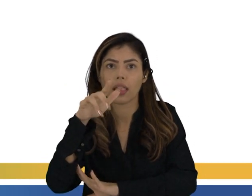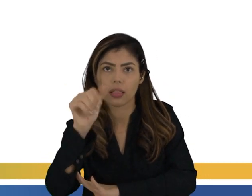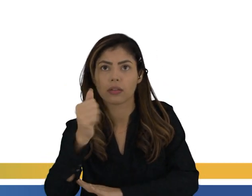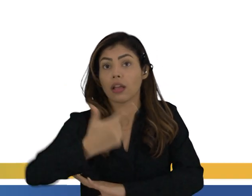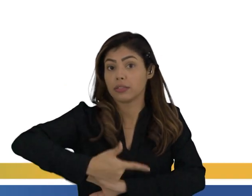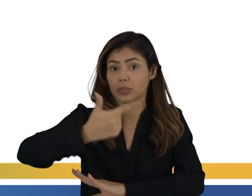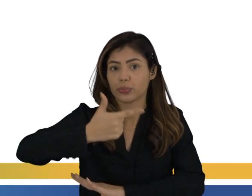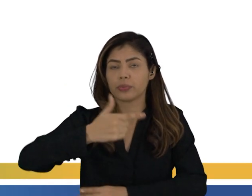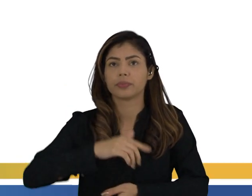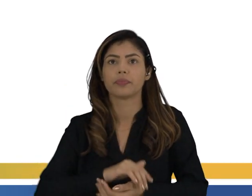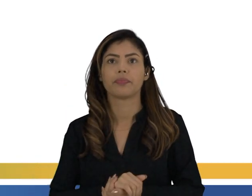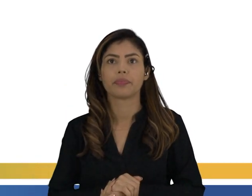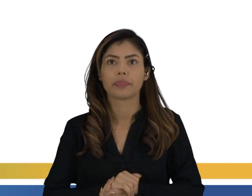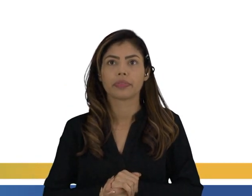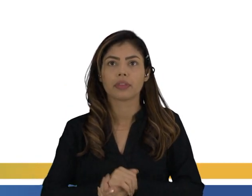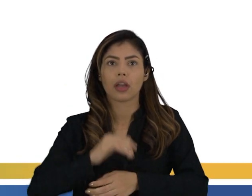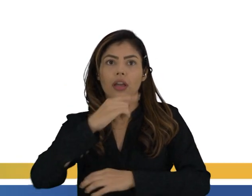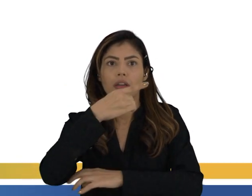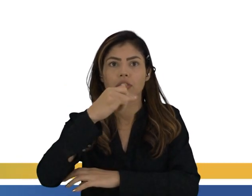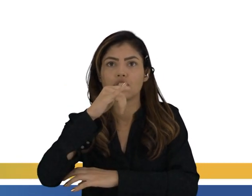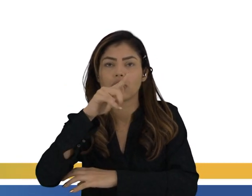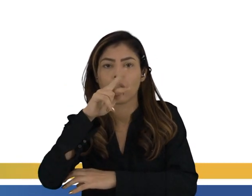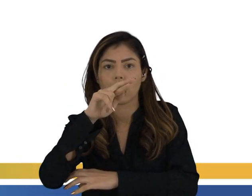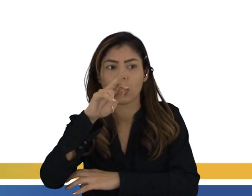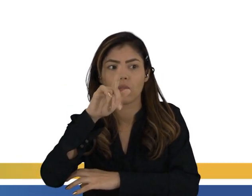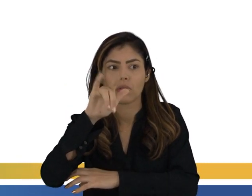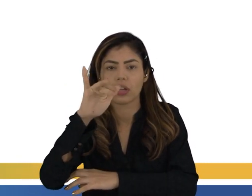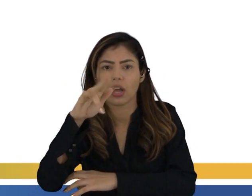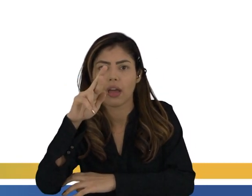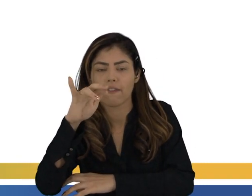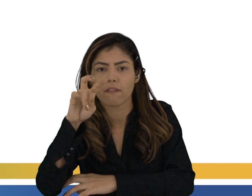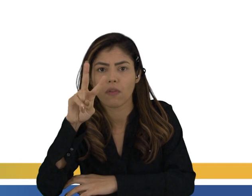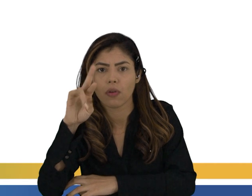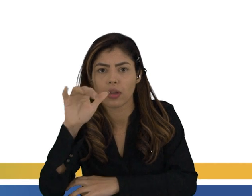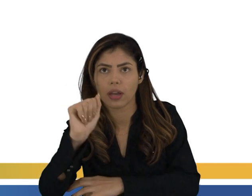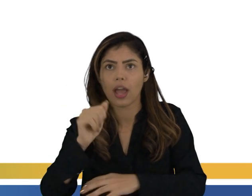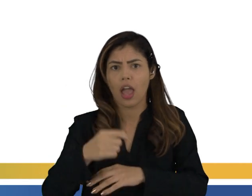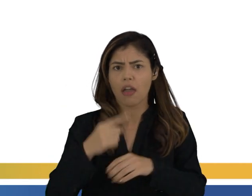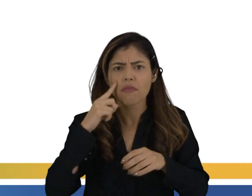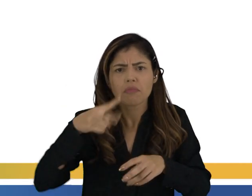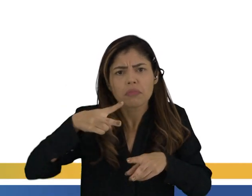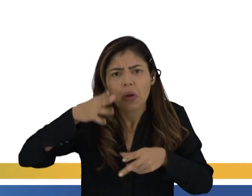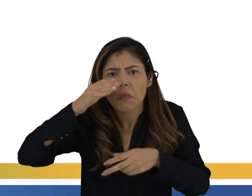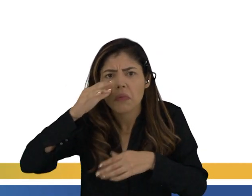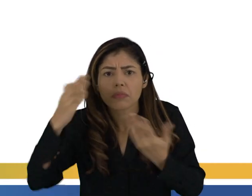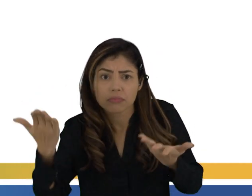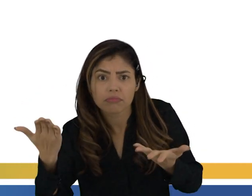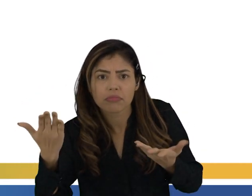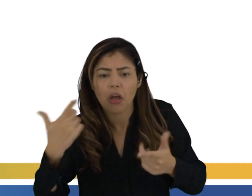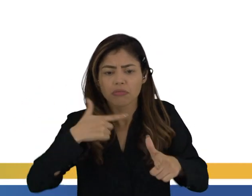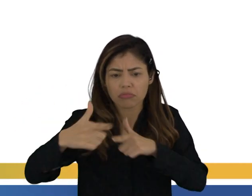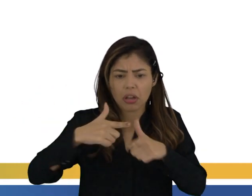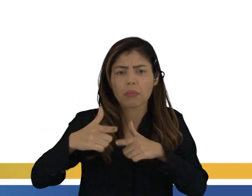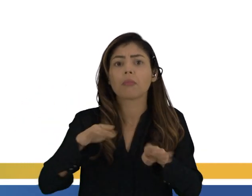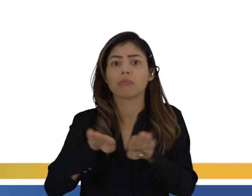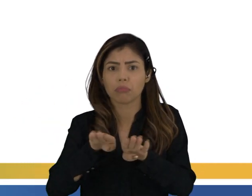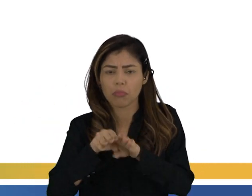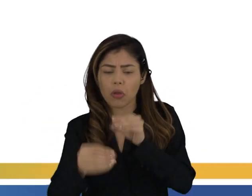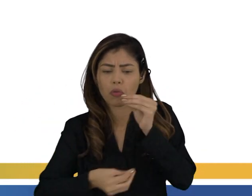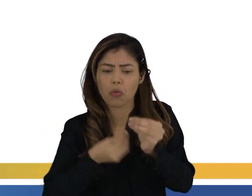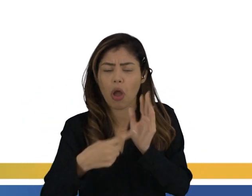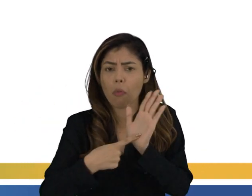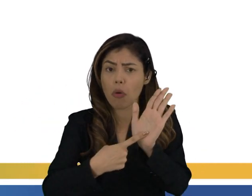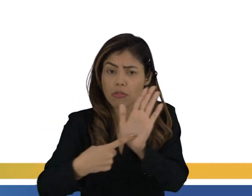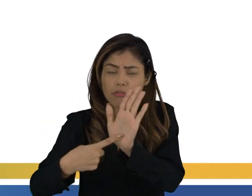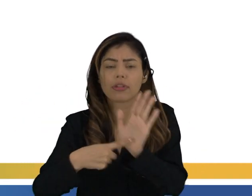a segunda é uma xilogravura. Então, olha só como é interessante o trabalho desse artista, mostrando a